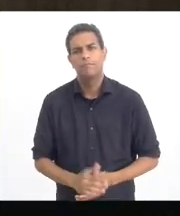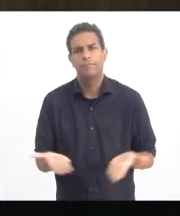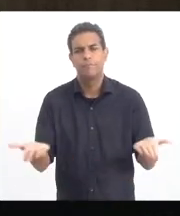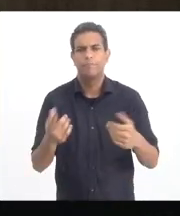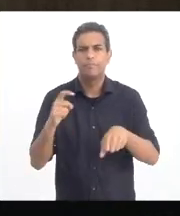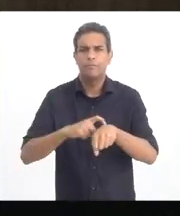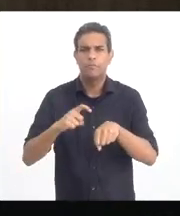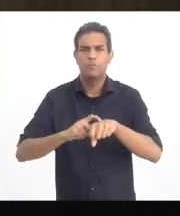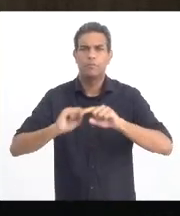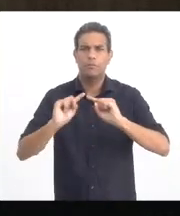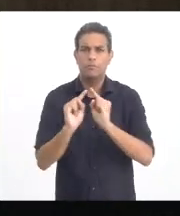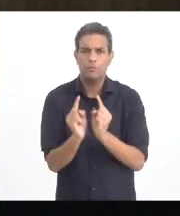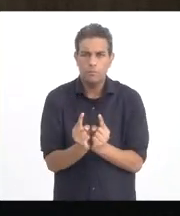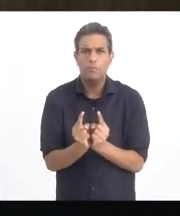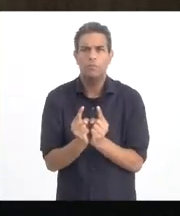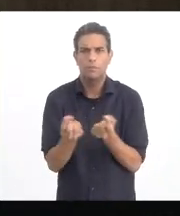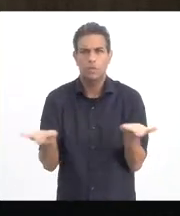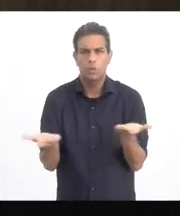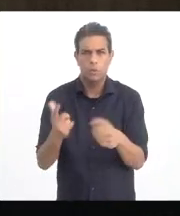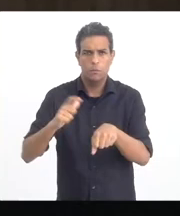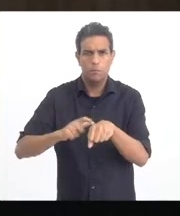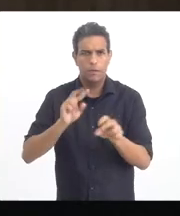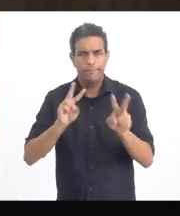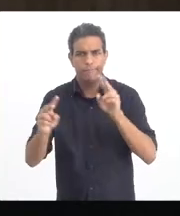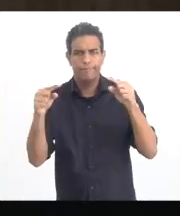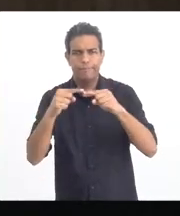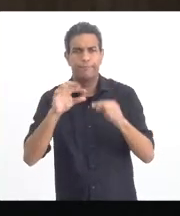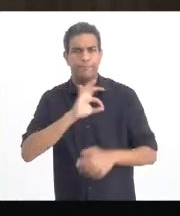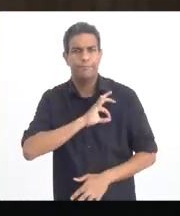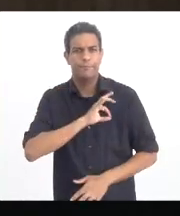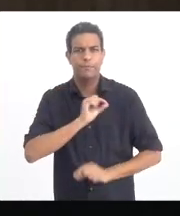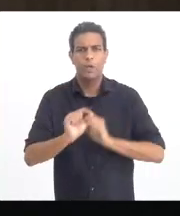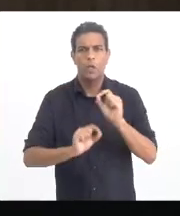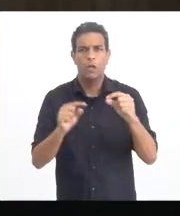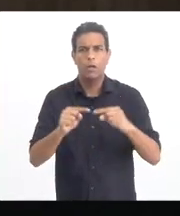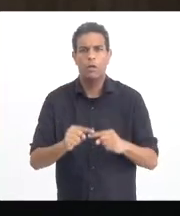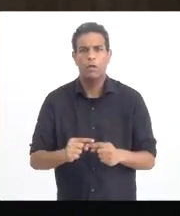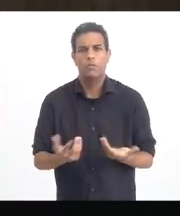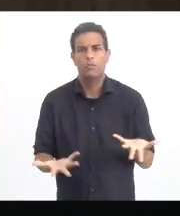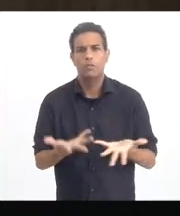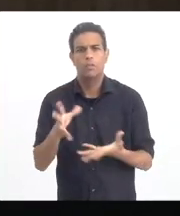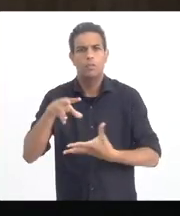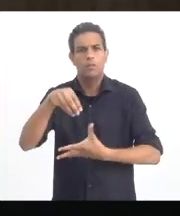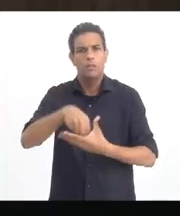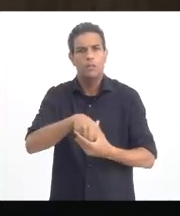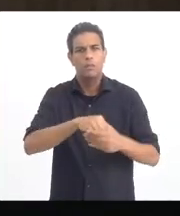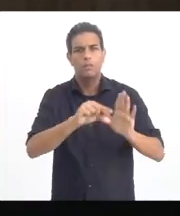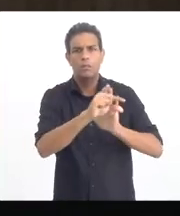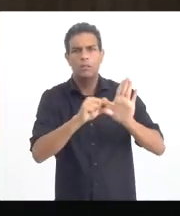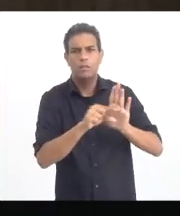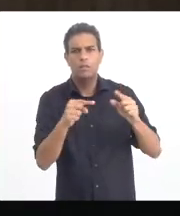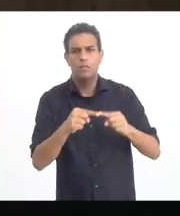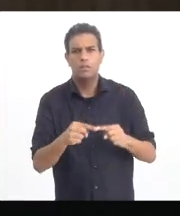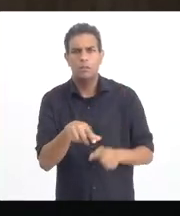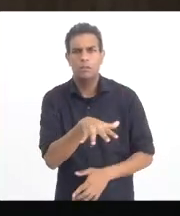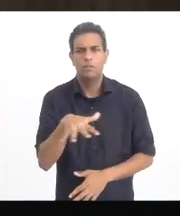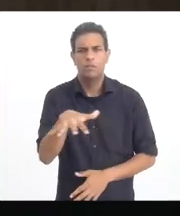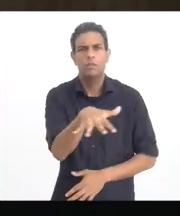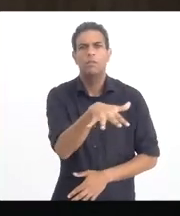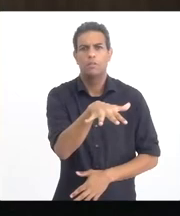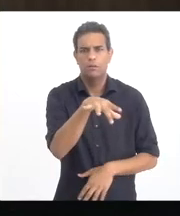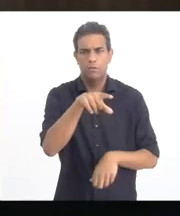irmanados. Hoje vemos policiais, bombeiros, infelizmente, perdendo a vida à